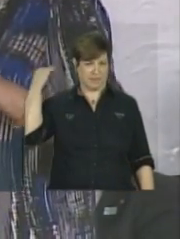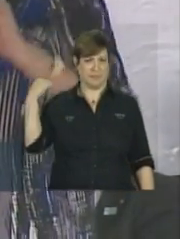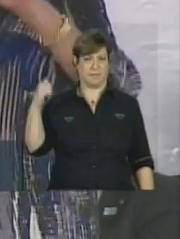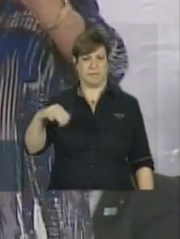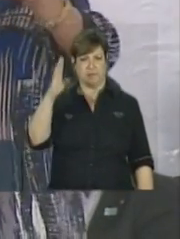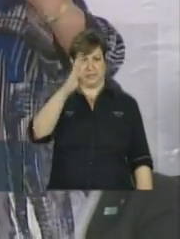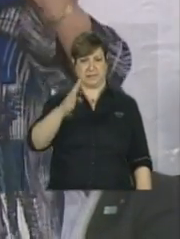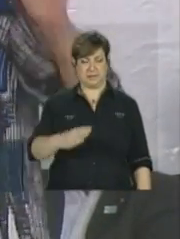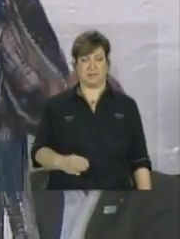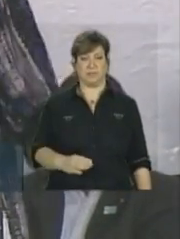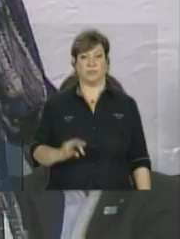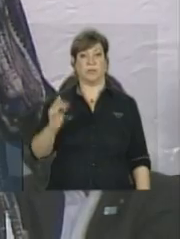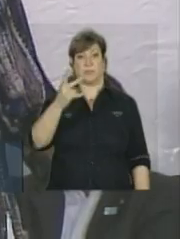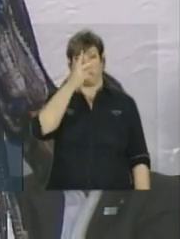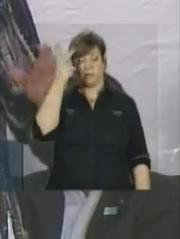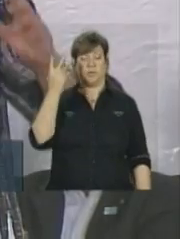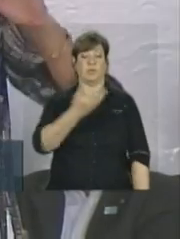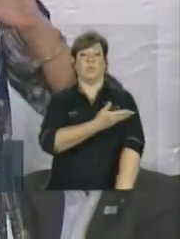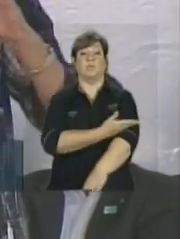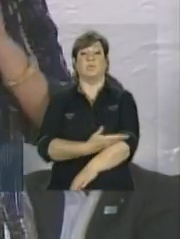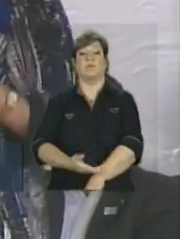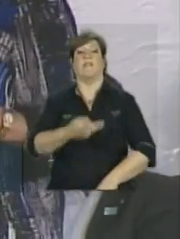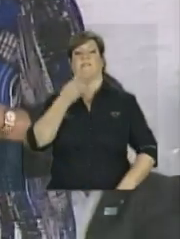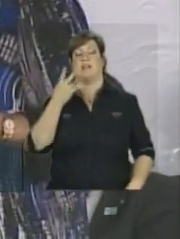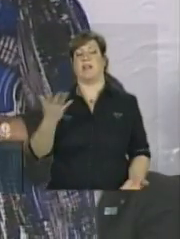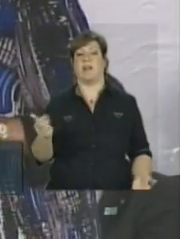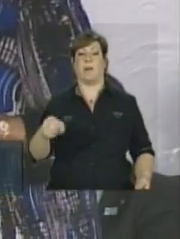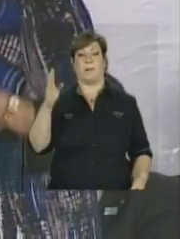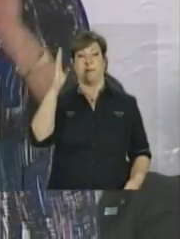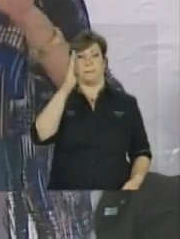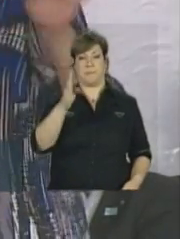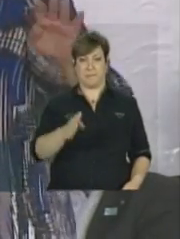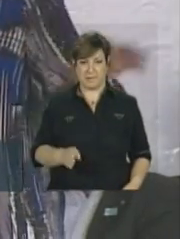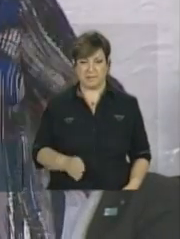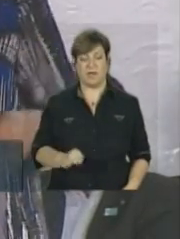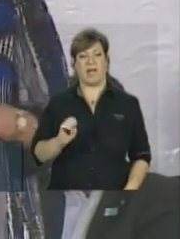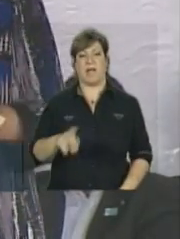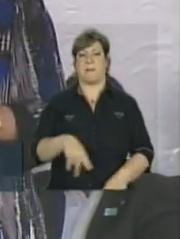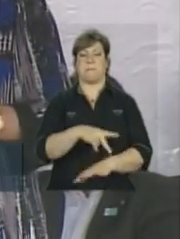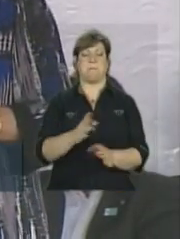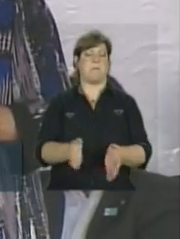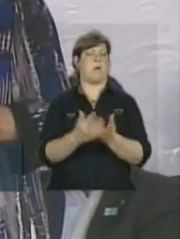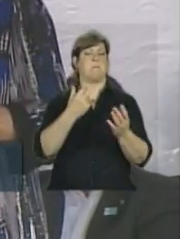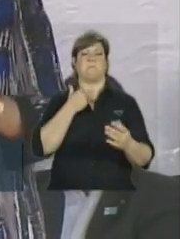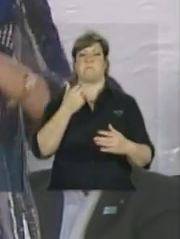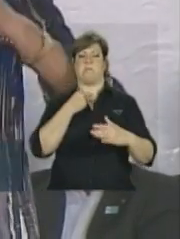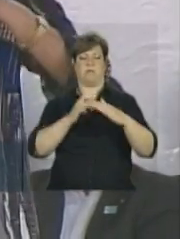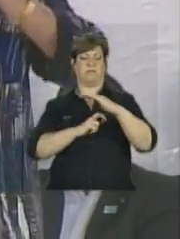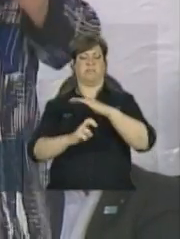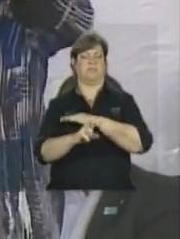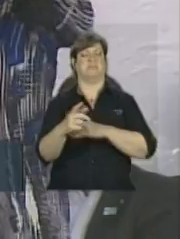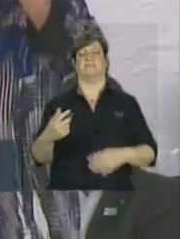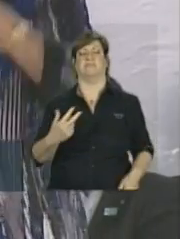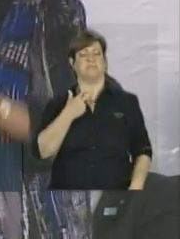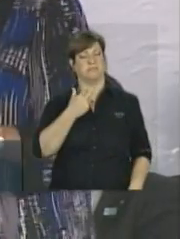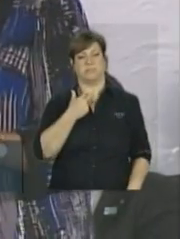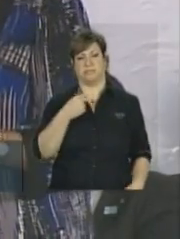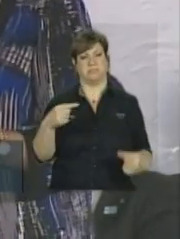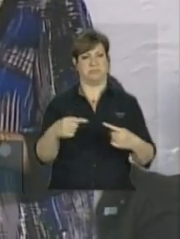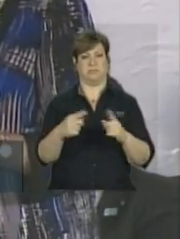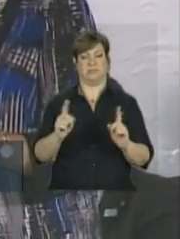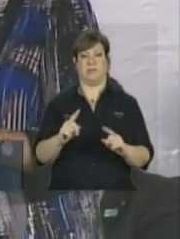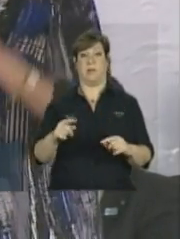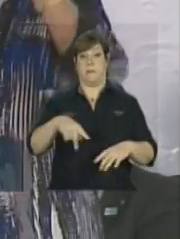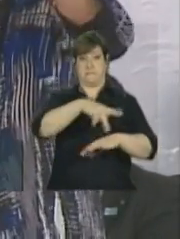Brasil que falavam, ó, o Brasil é um país pobre, não pode ter metrô, não. Enquanto todos os